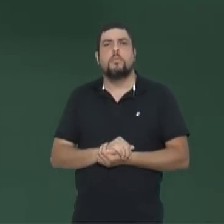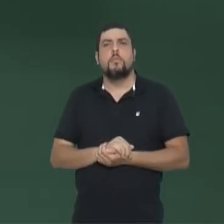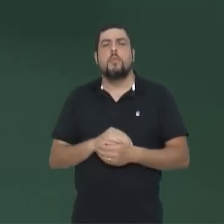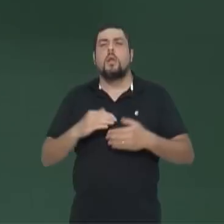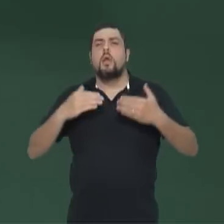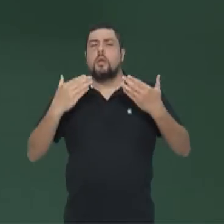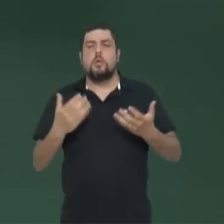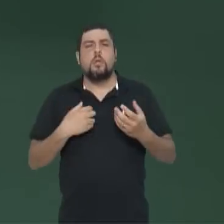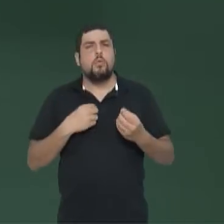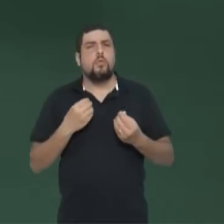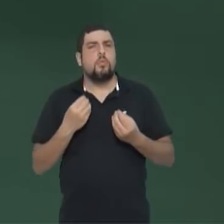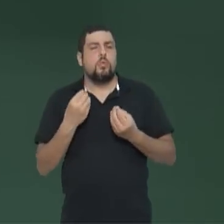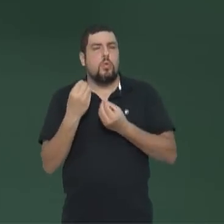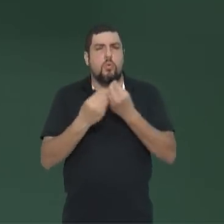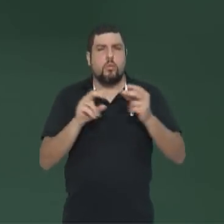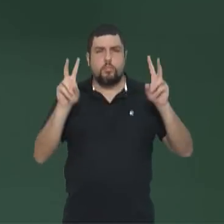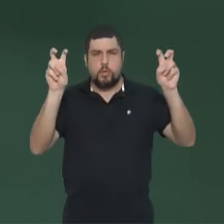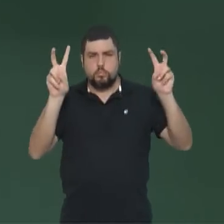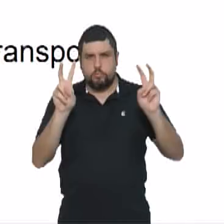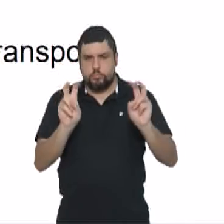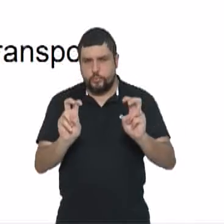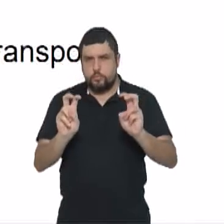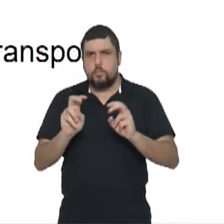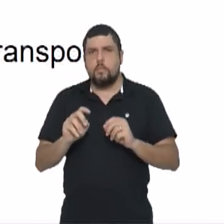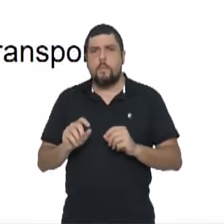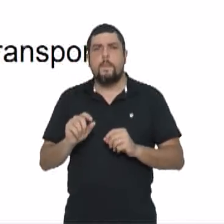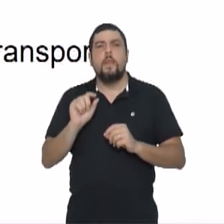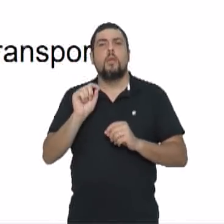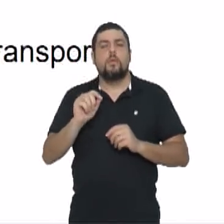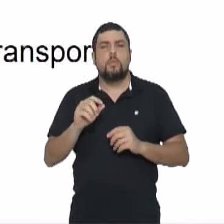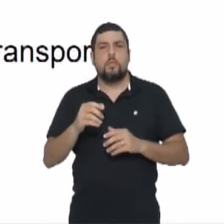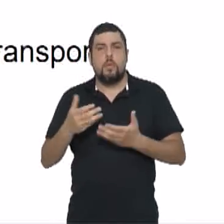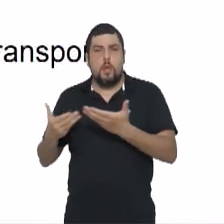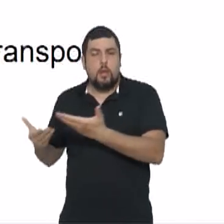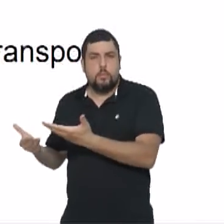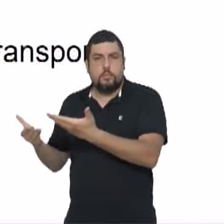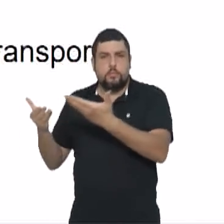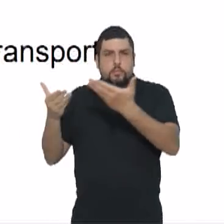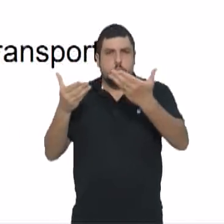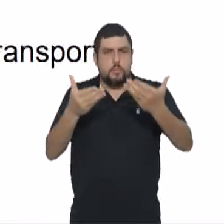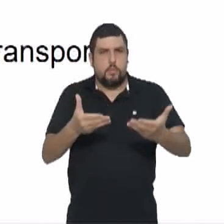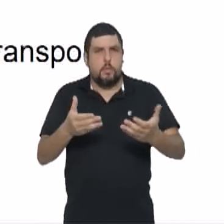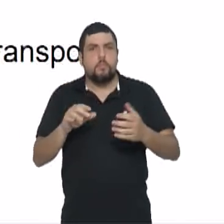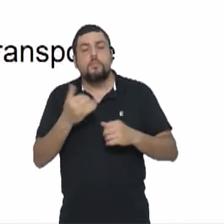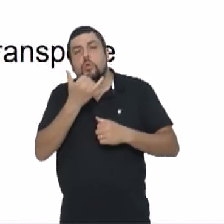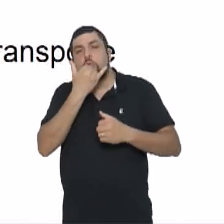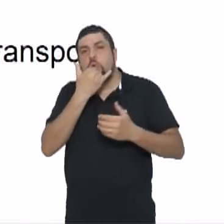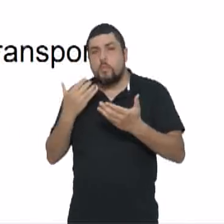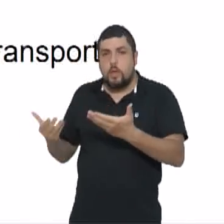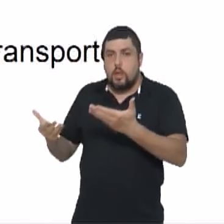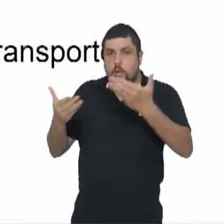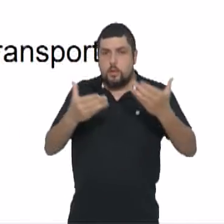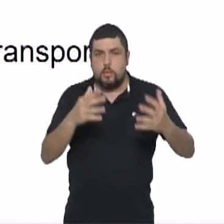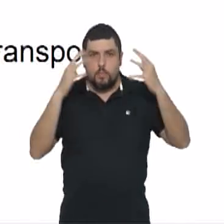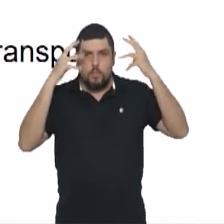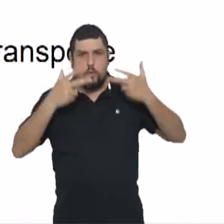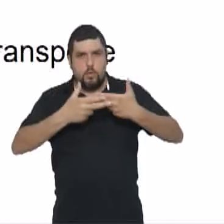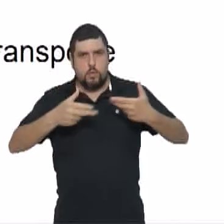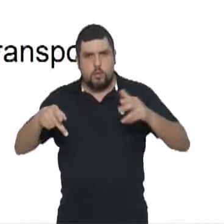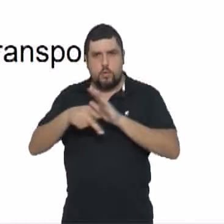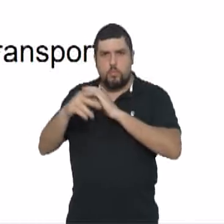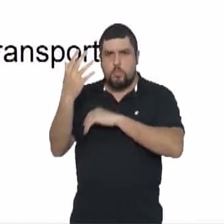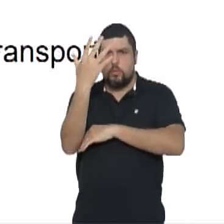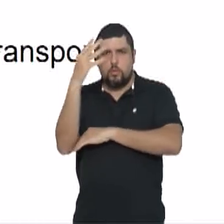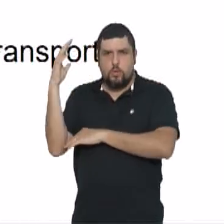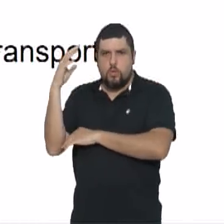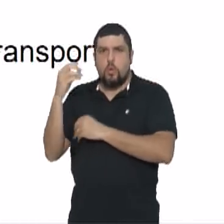já trouxe o subtítulozinho. O transporte de animais silvestres, o transporte de animais deve ser feito